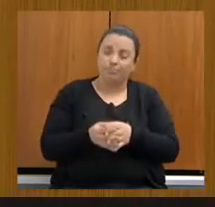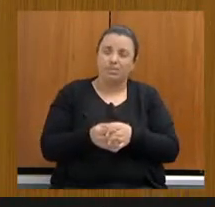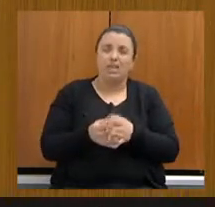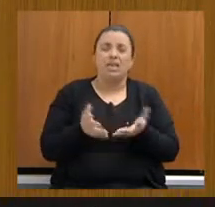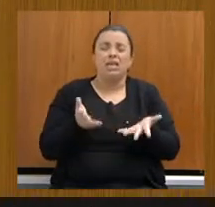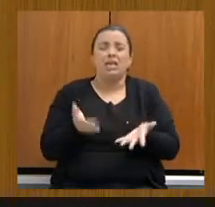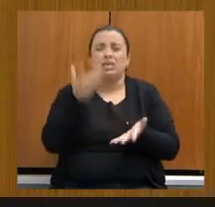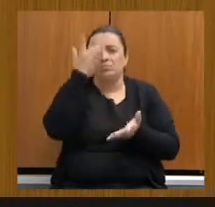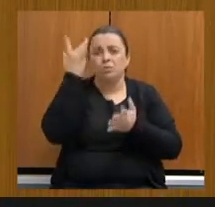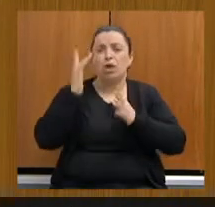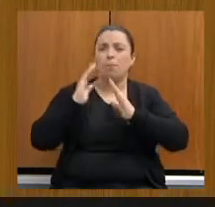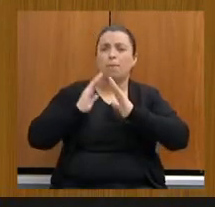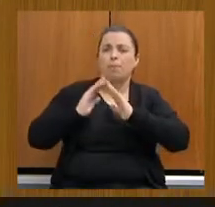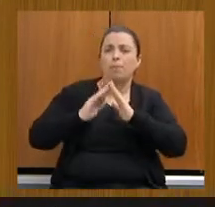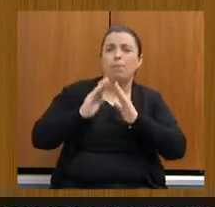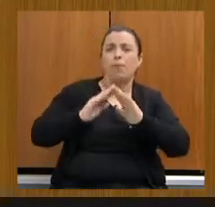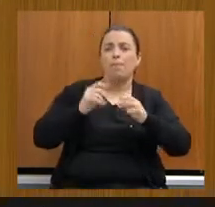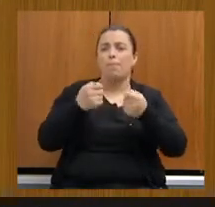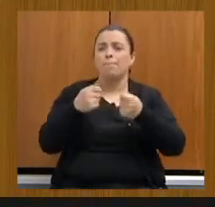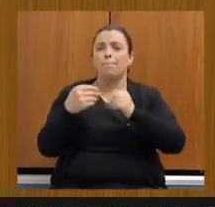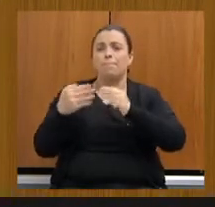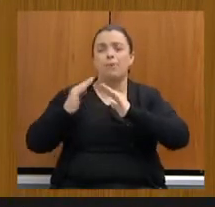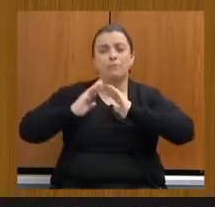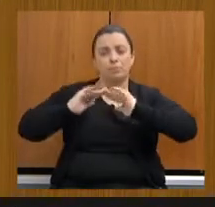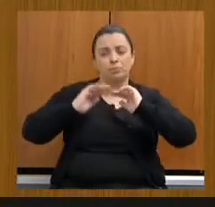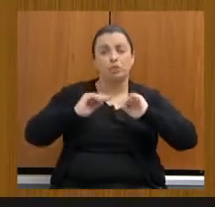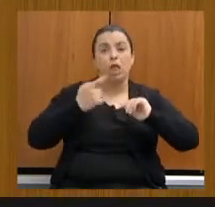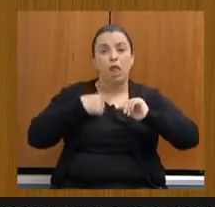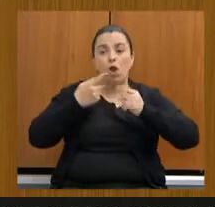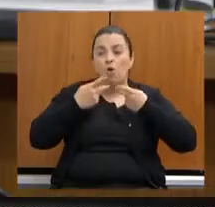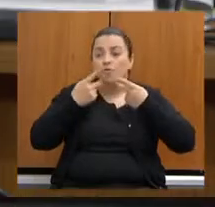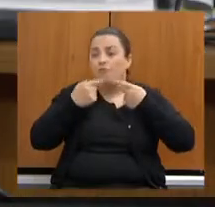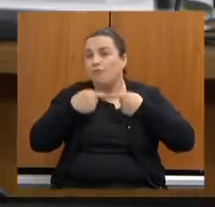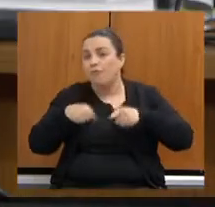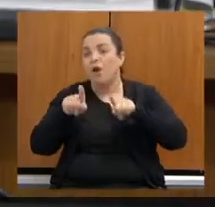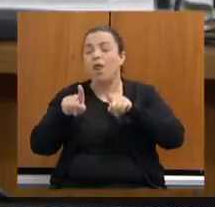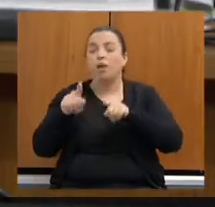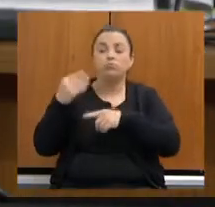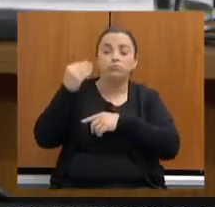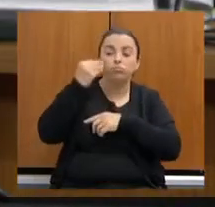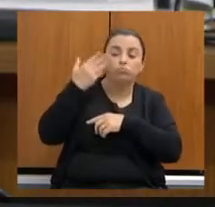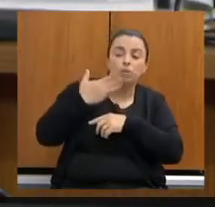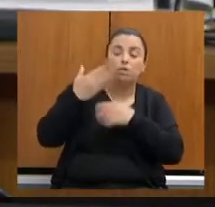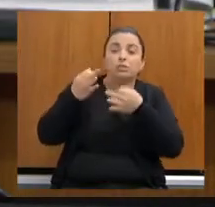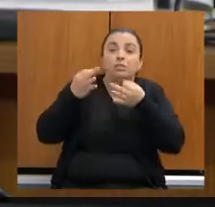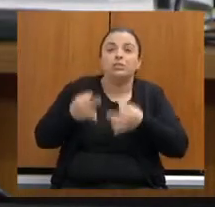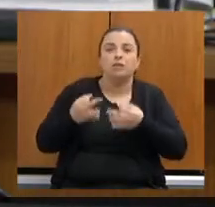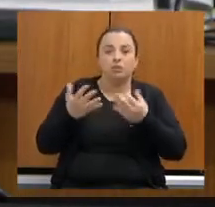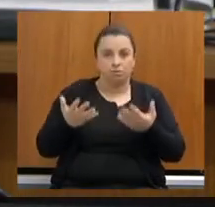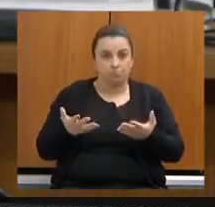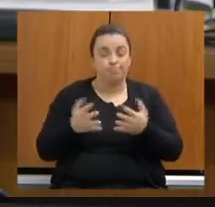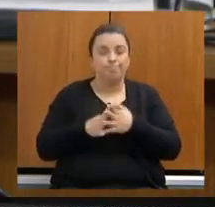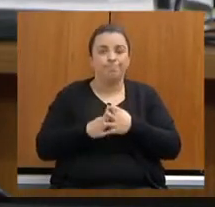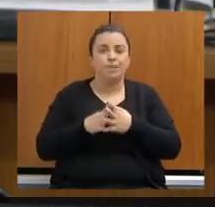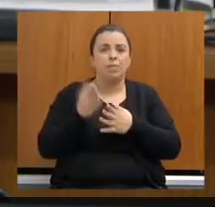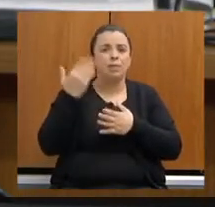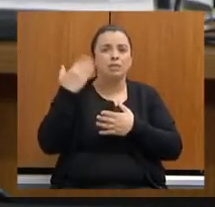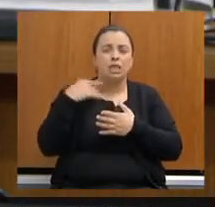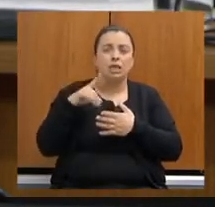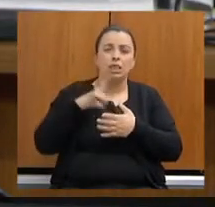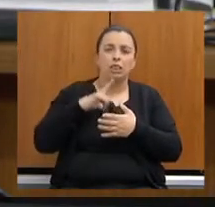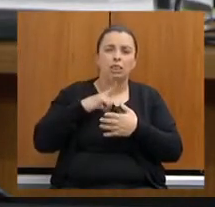demanda eu vou e vejo falar não realmente eu vi isso poucos dias nós tivemos reunião onde uma pessoa é